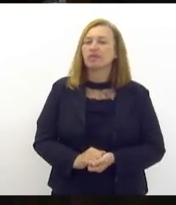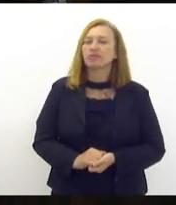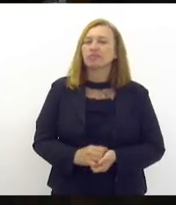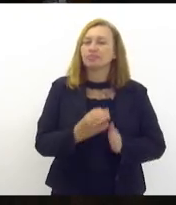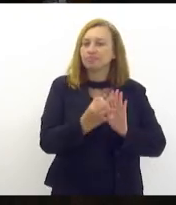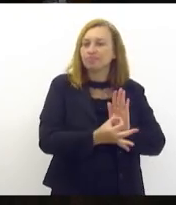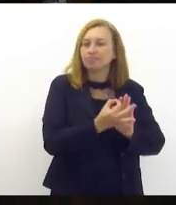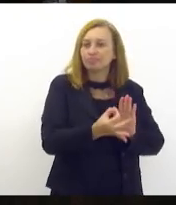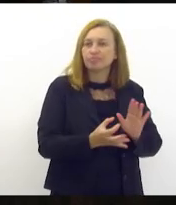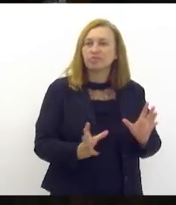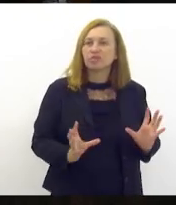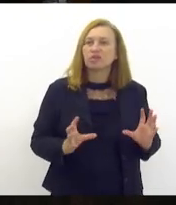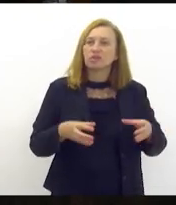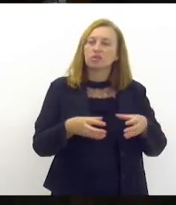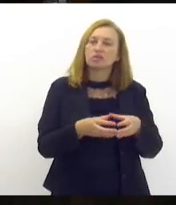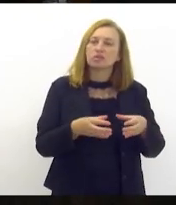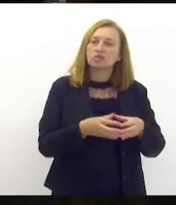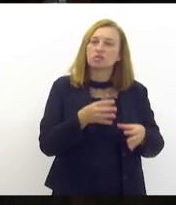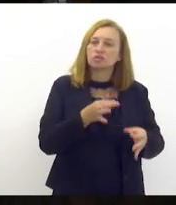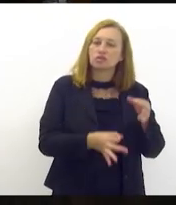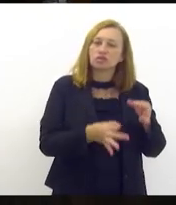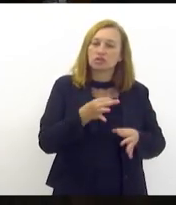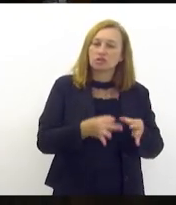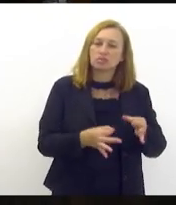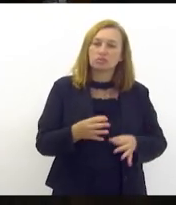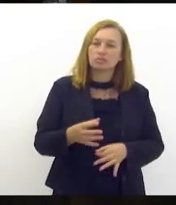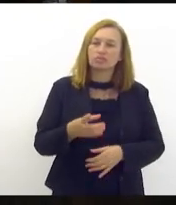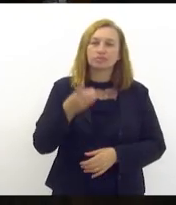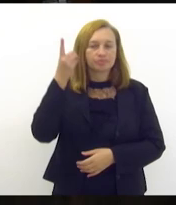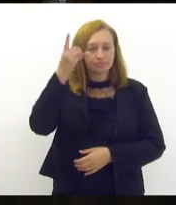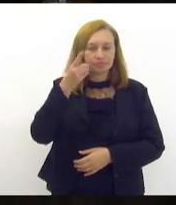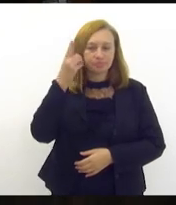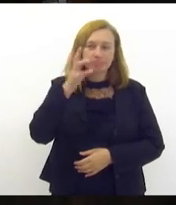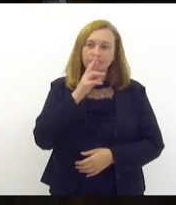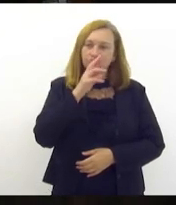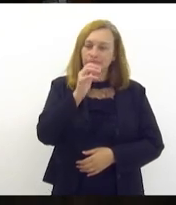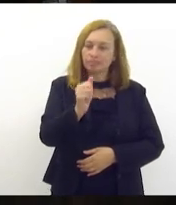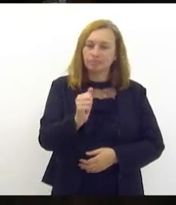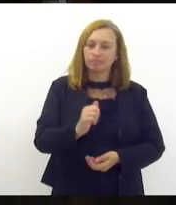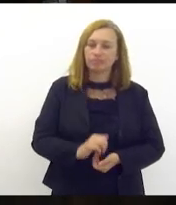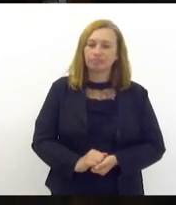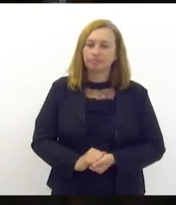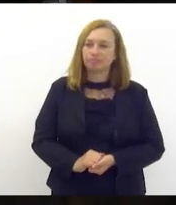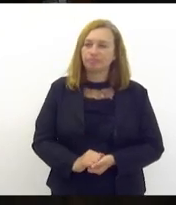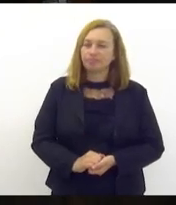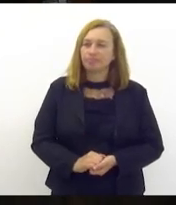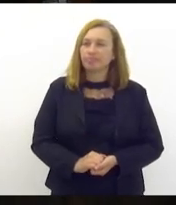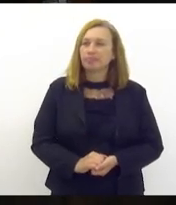emitir parecer pela Comissão de Justiça, nosso nobre deputado Rodrigo Amorim.